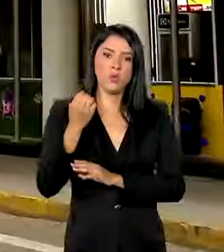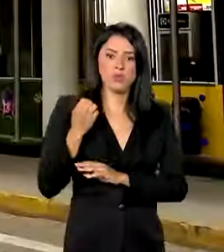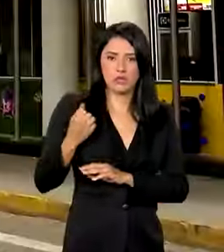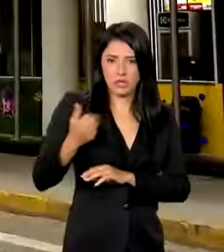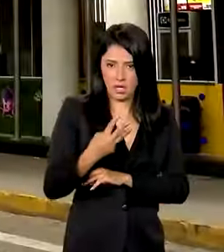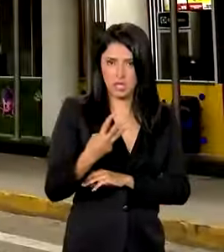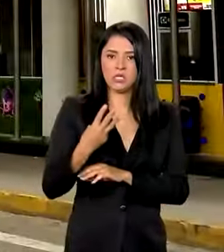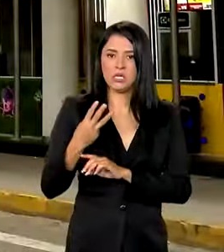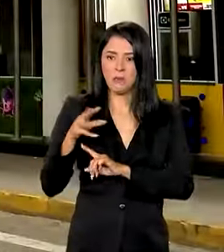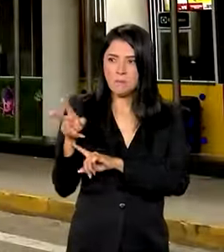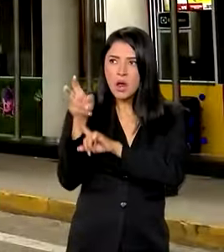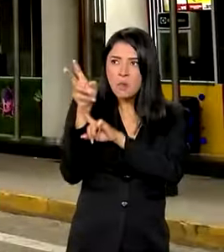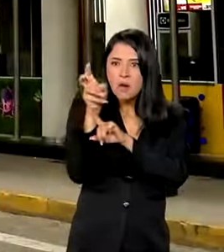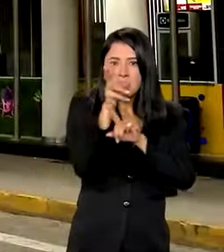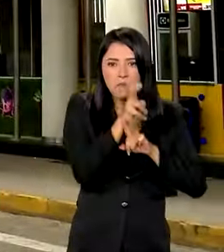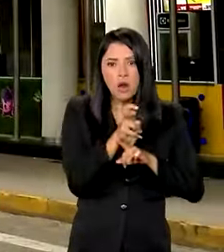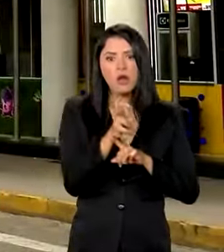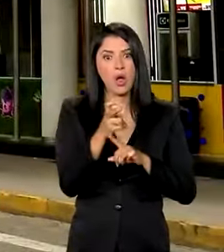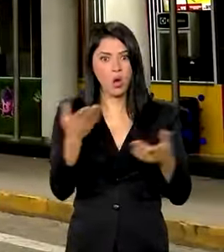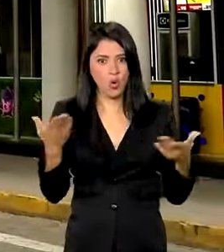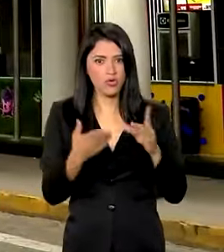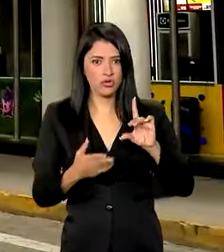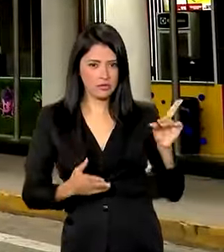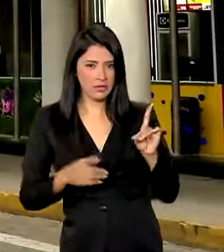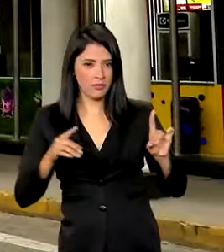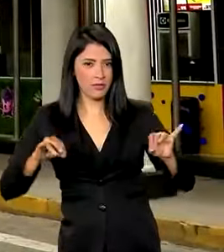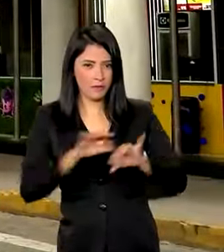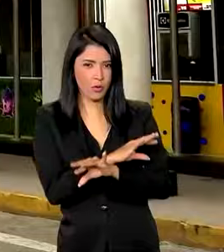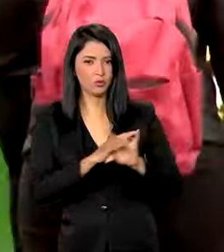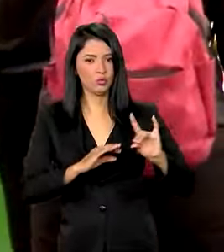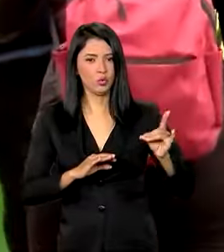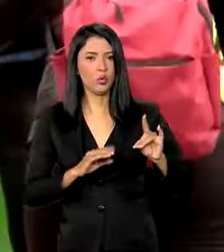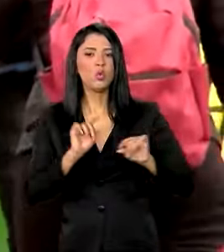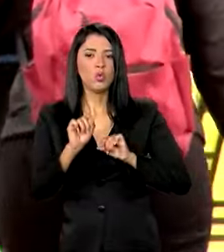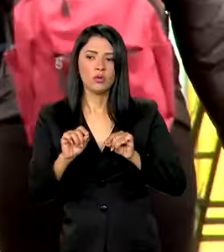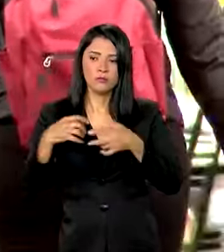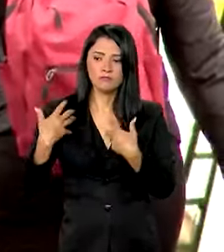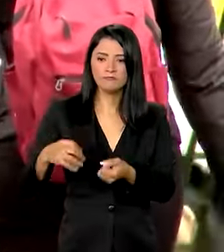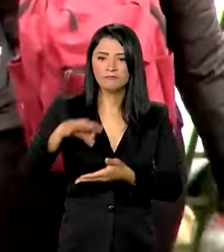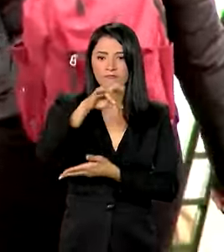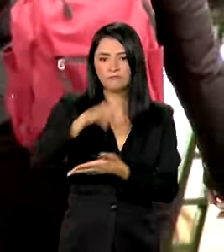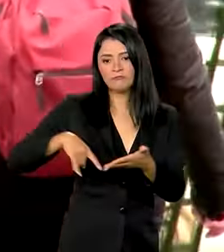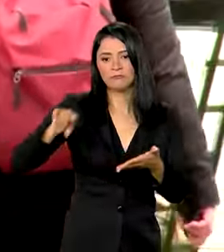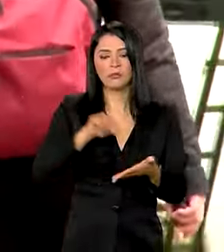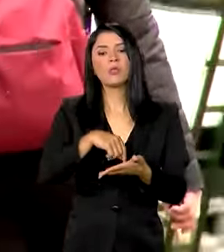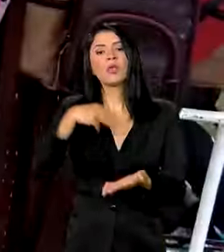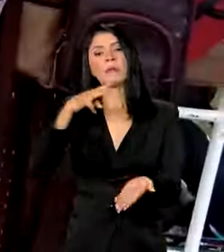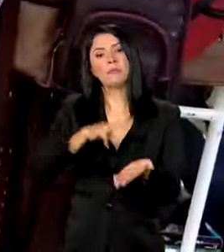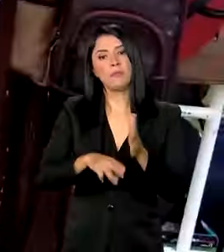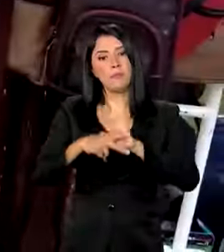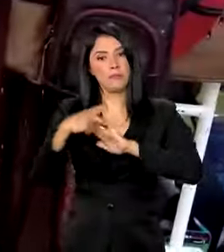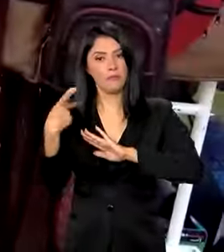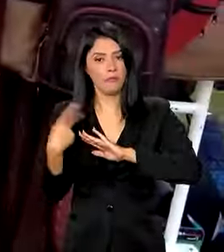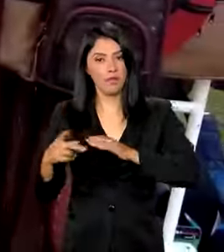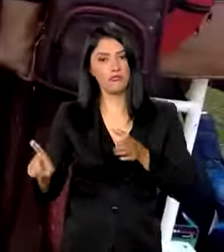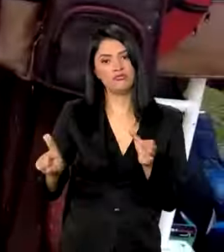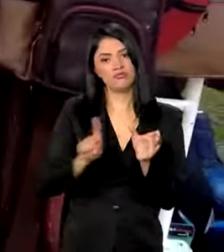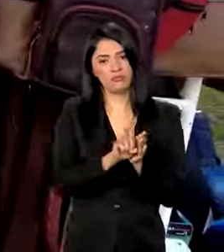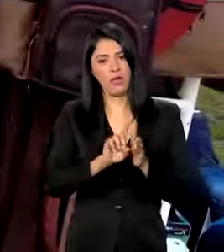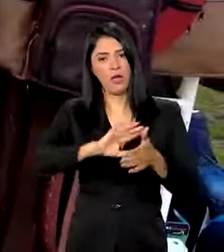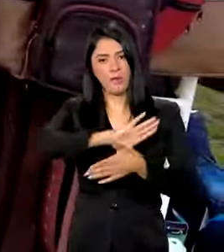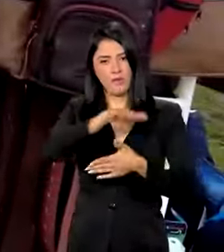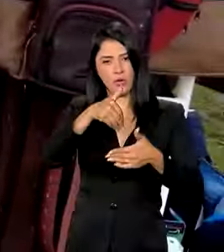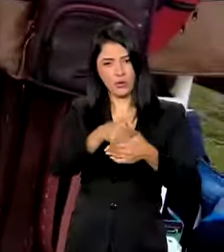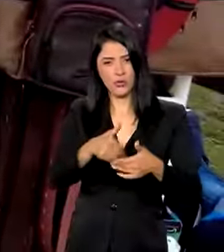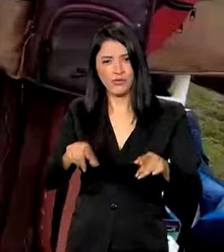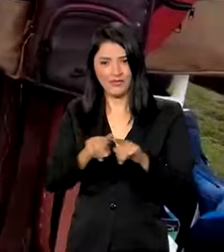radares. A Bolívia concluiu esta semana o processo de adesão como Estado membro do Mercosul. A visita do presidente